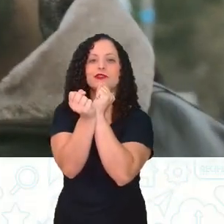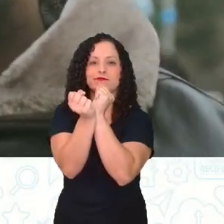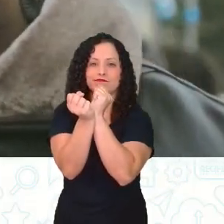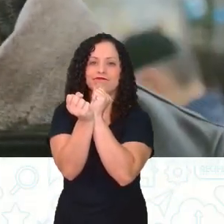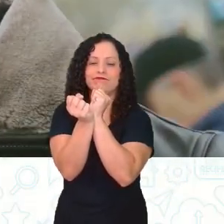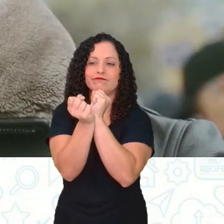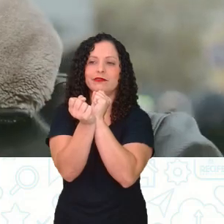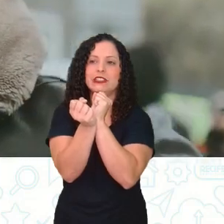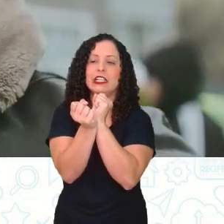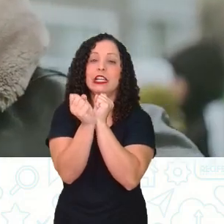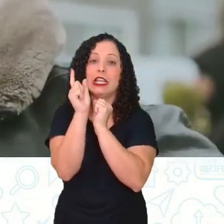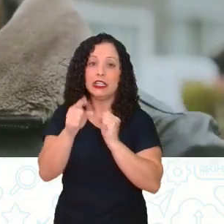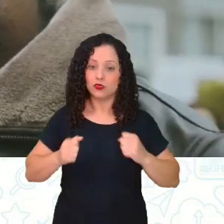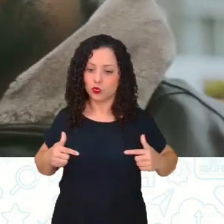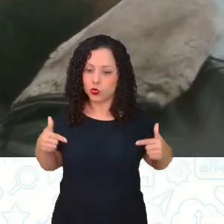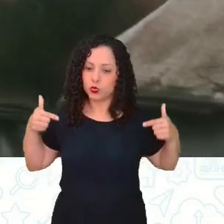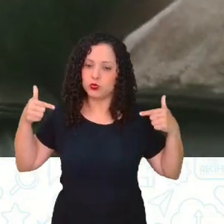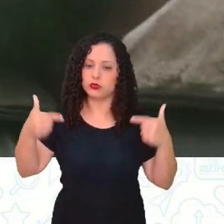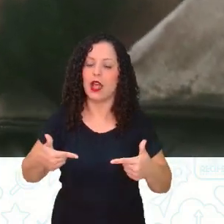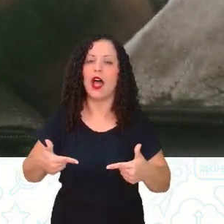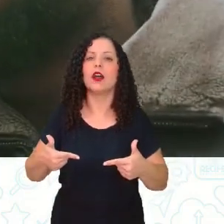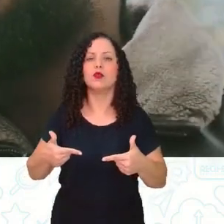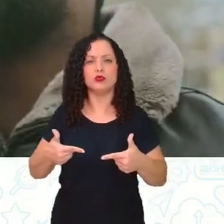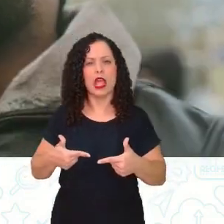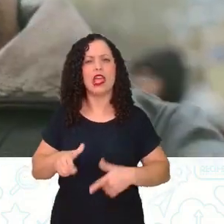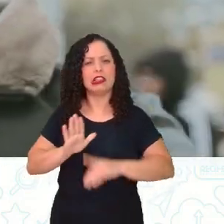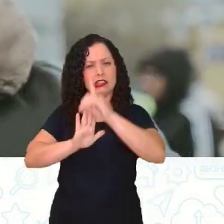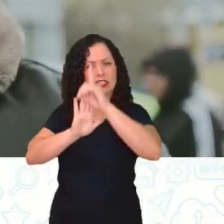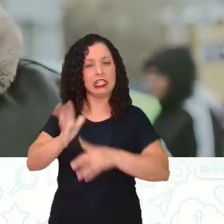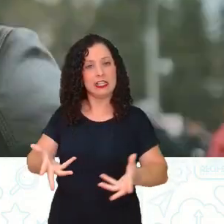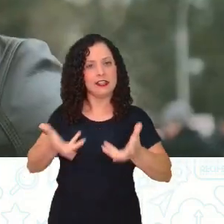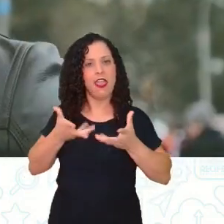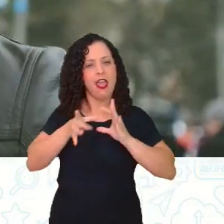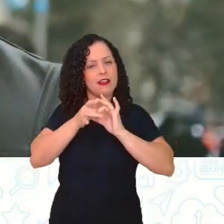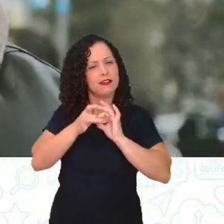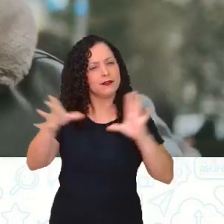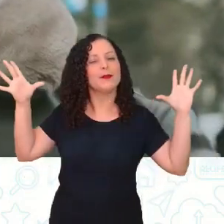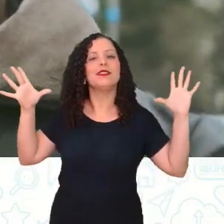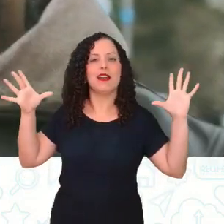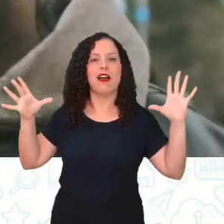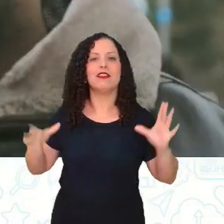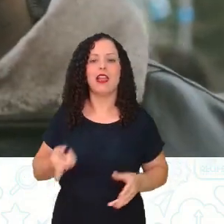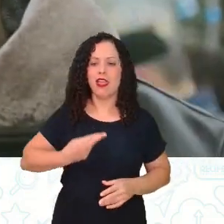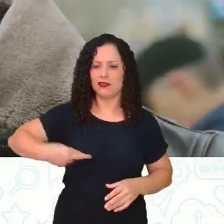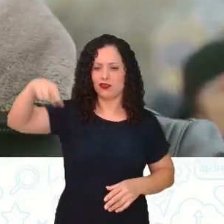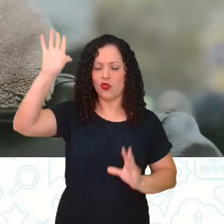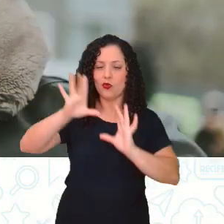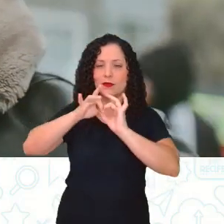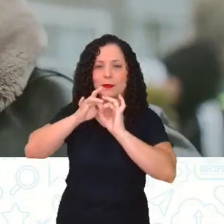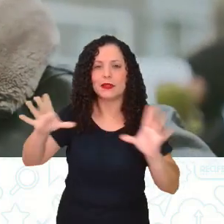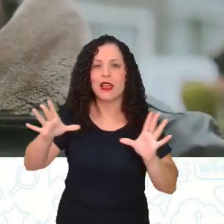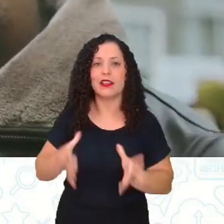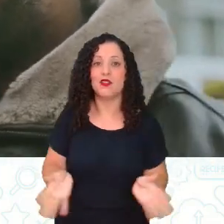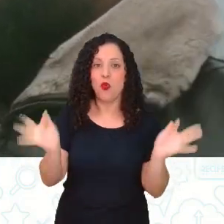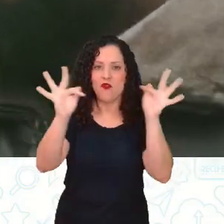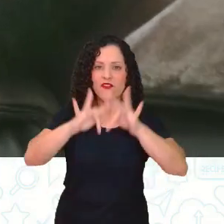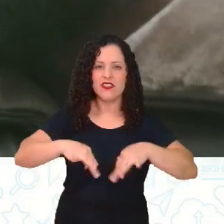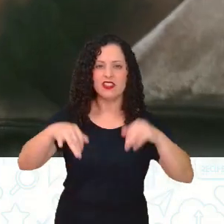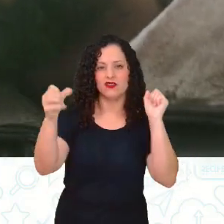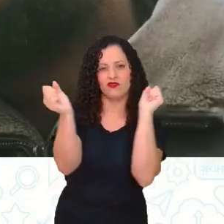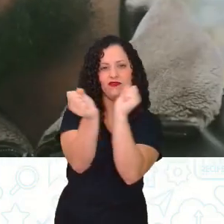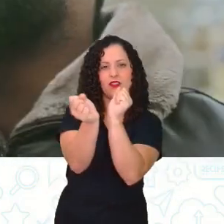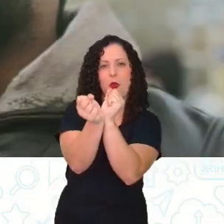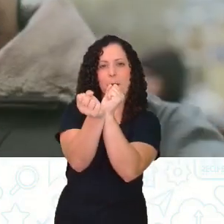um império em busca de liberdade religiosa e o fim da escravidão, que a gente estava colocando, né? Porque tinha,